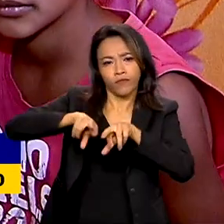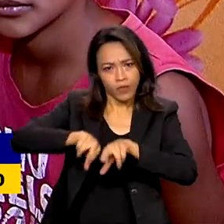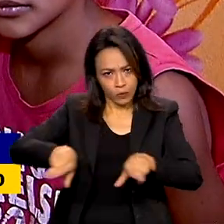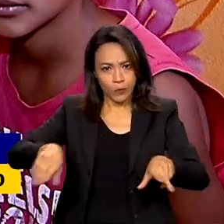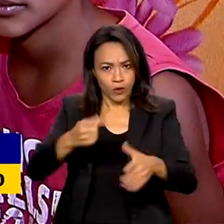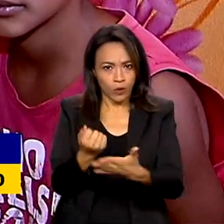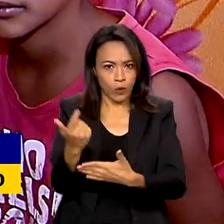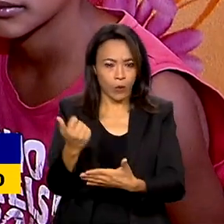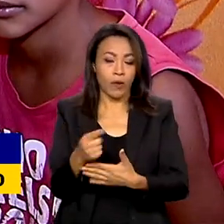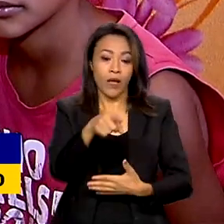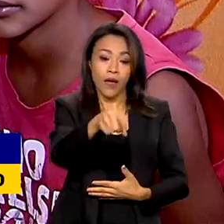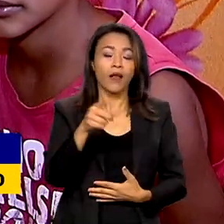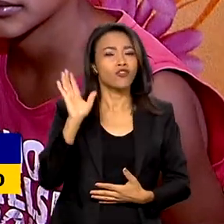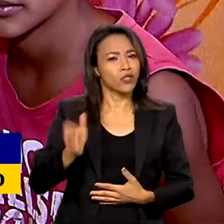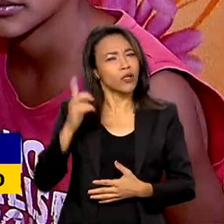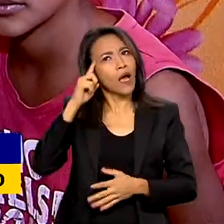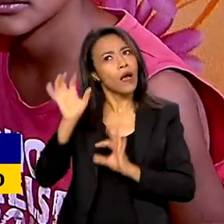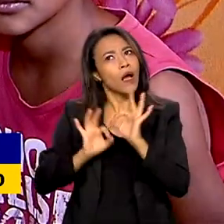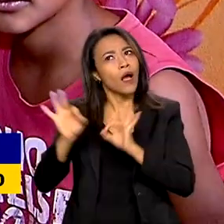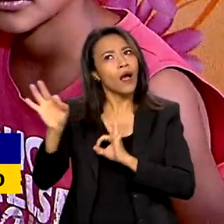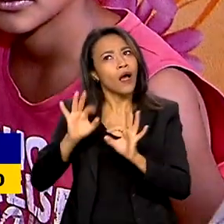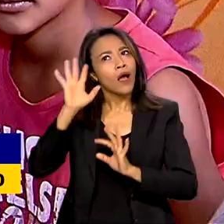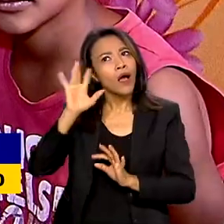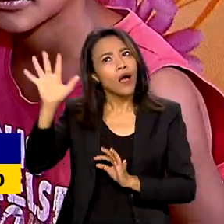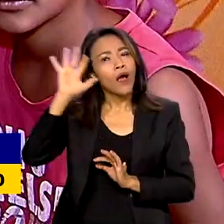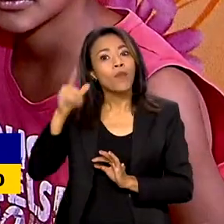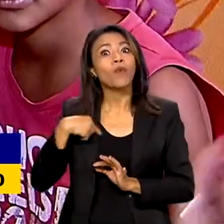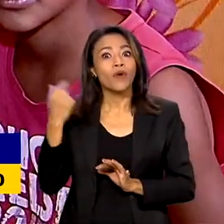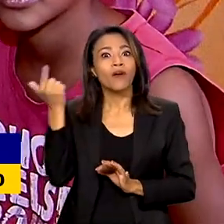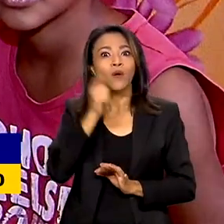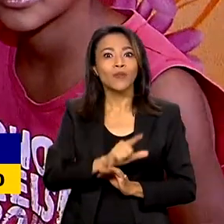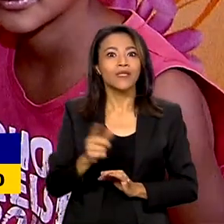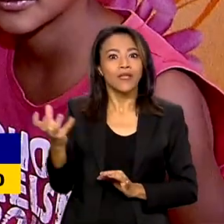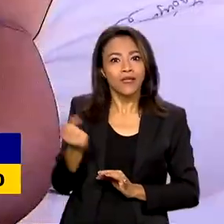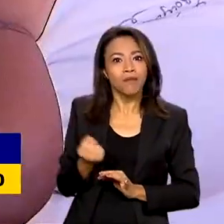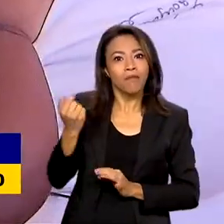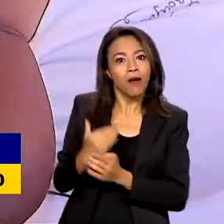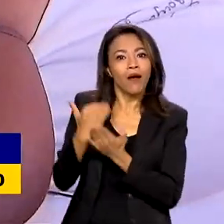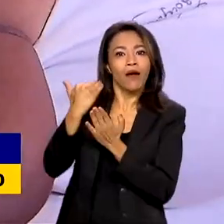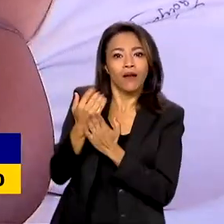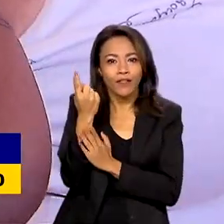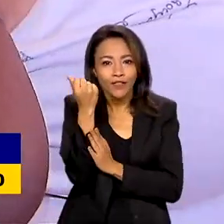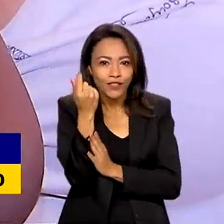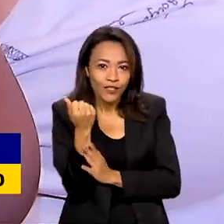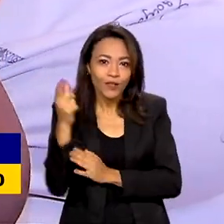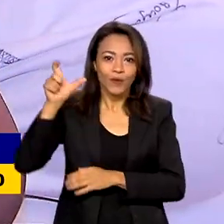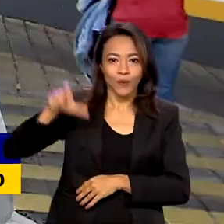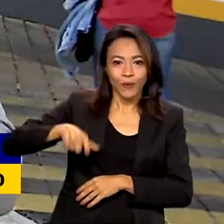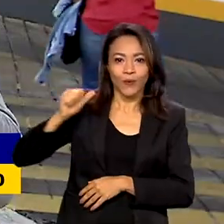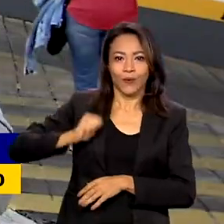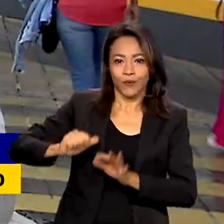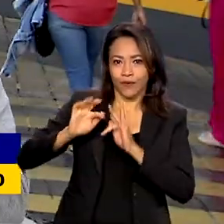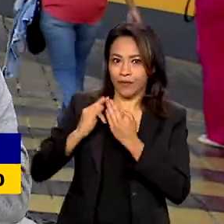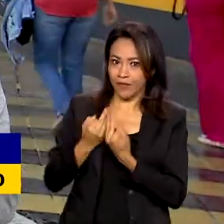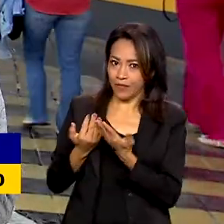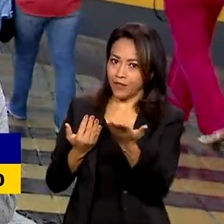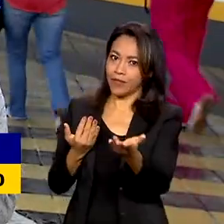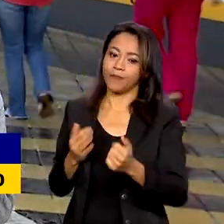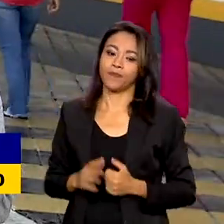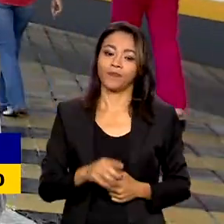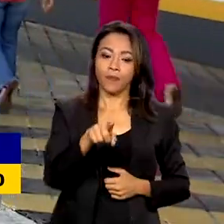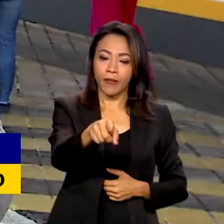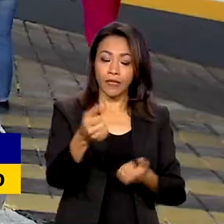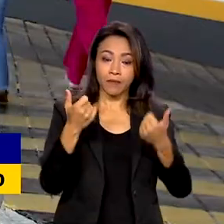Jucimara já está fazendo planos porque agora vai passar a receber um valor adicional do Bolsa Família. Além do